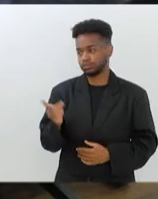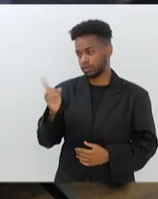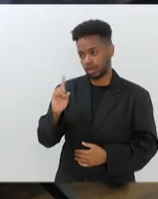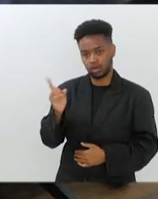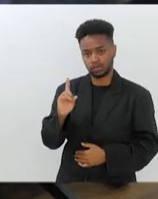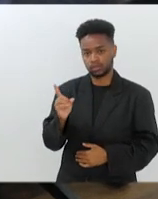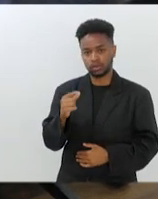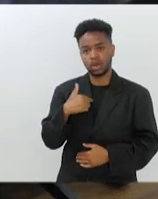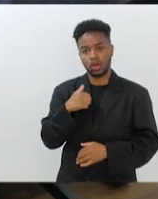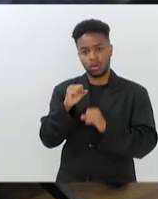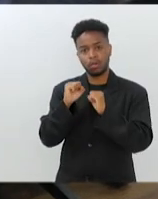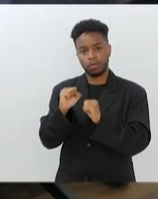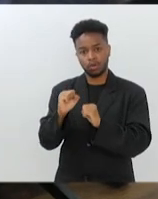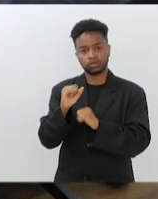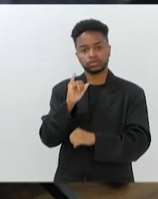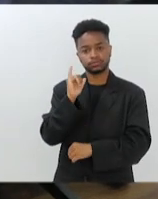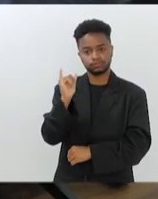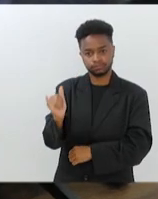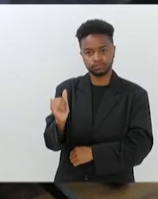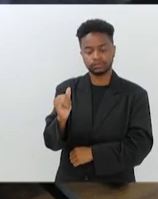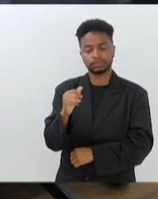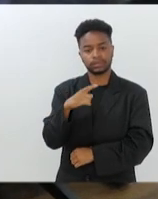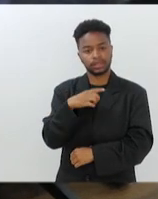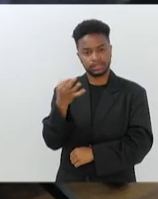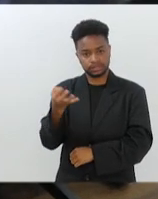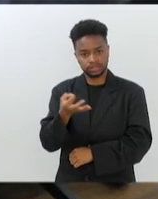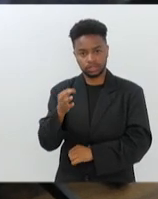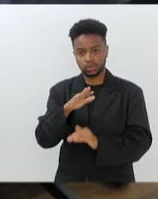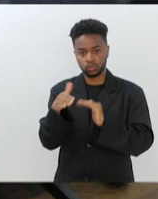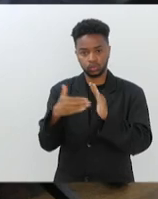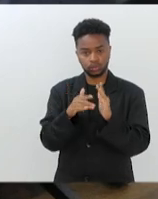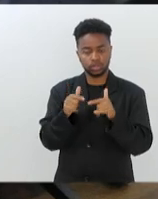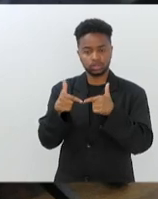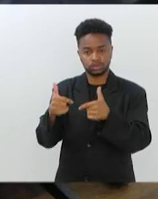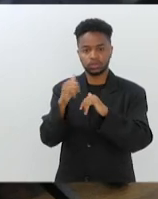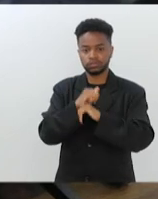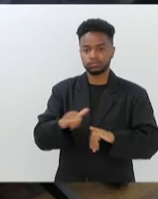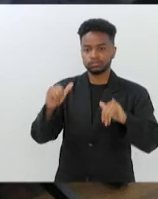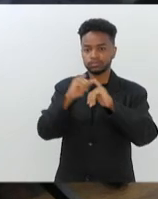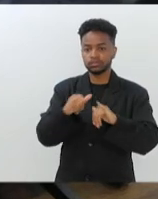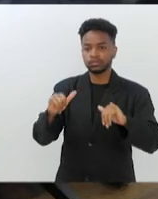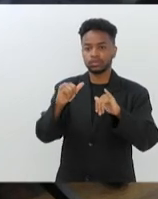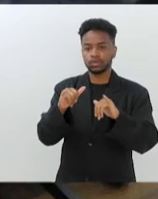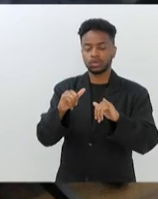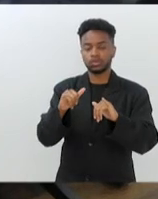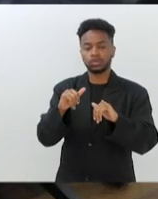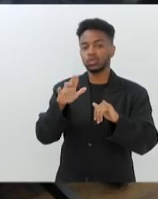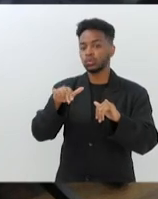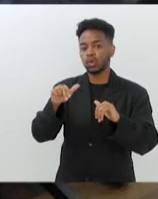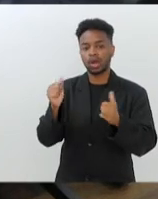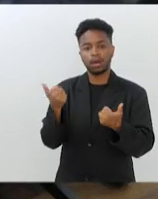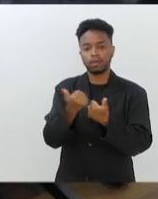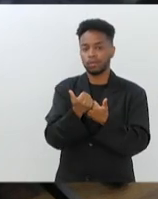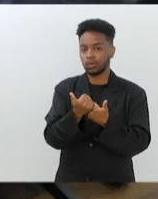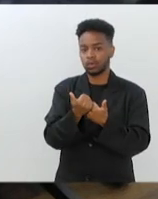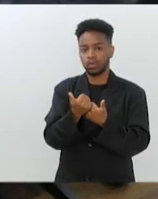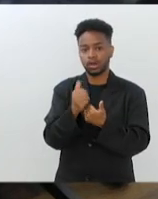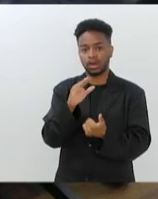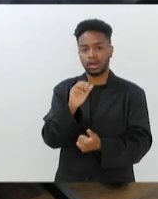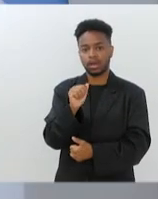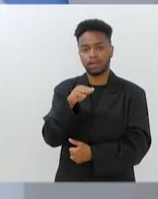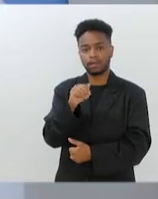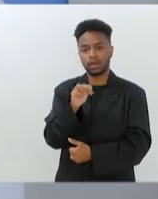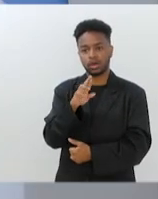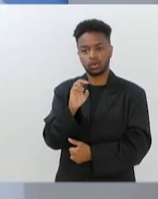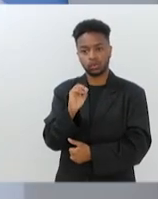eu posso lhe garantir que tudo que foi executado pelo contrato de Publicidade nunca apoiou nenhum tipo de camarote